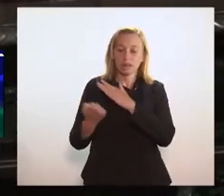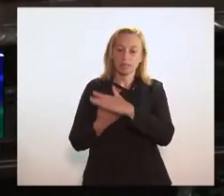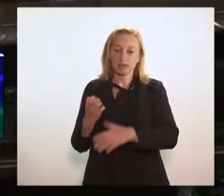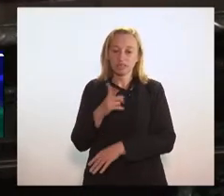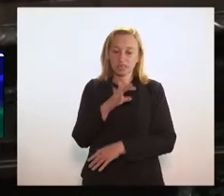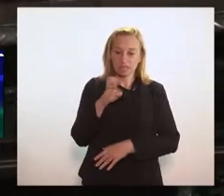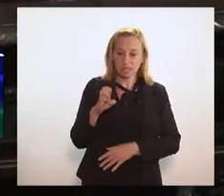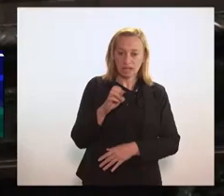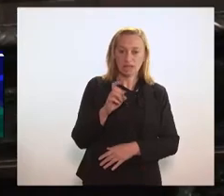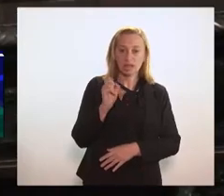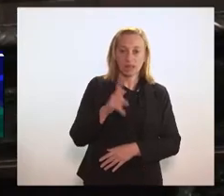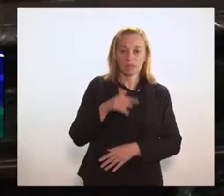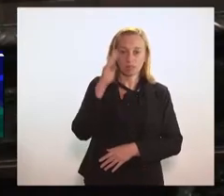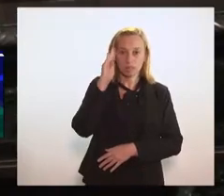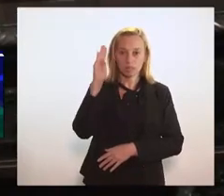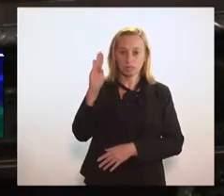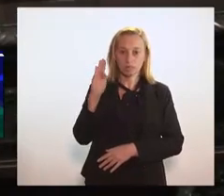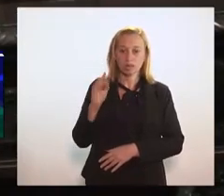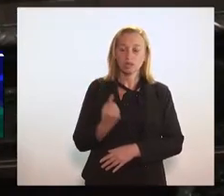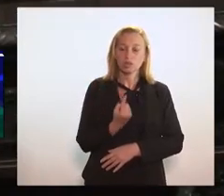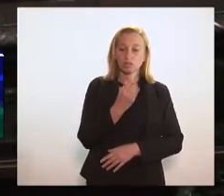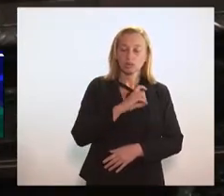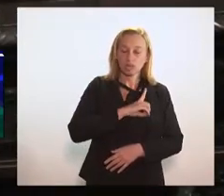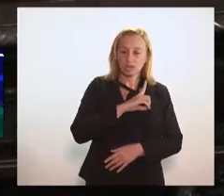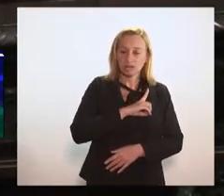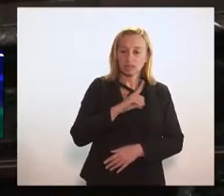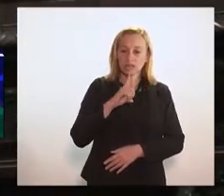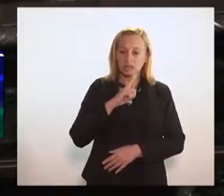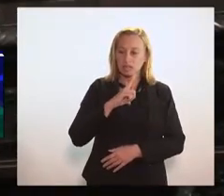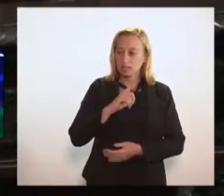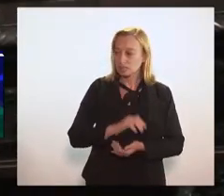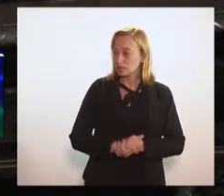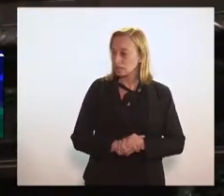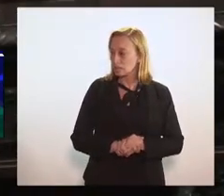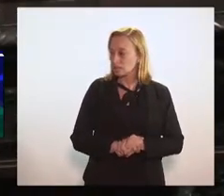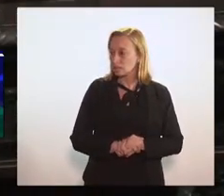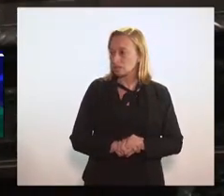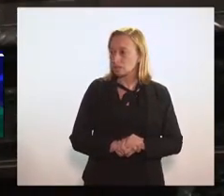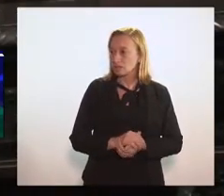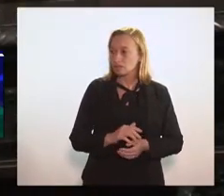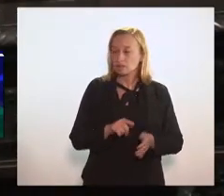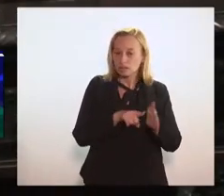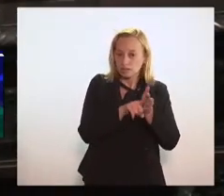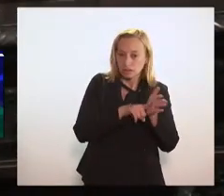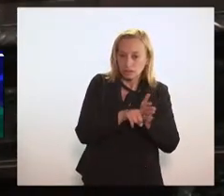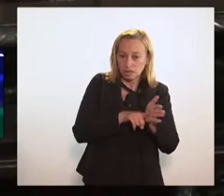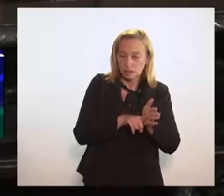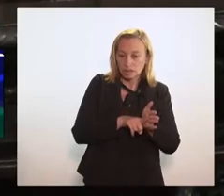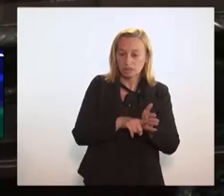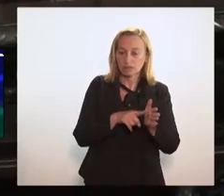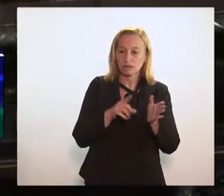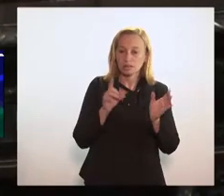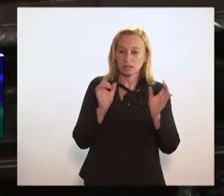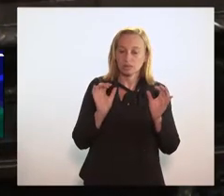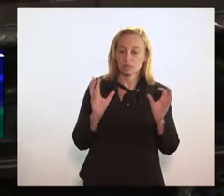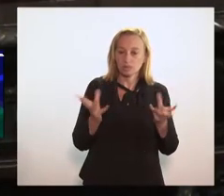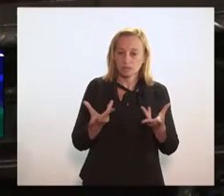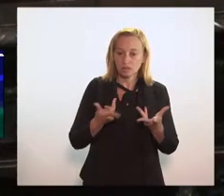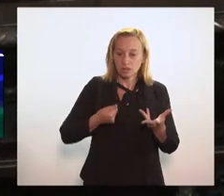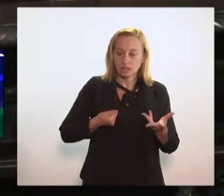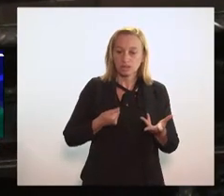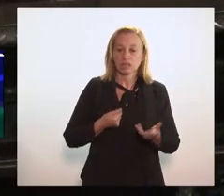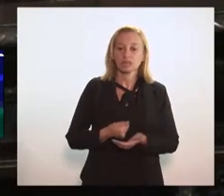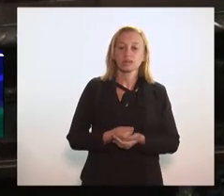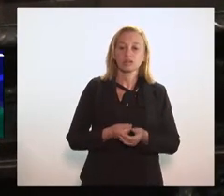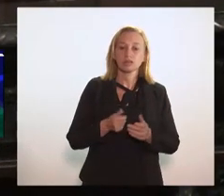Mas é fundamental que uma delegacia que tenha excelência na investigação tenha um espaço apropriado,